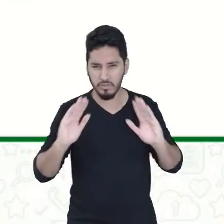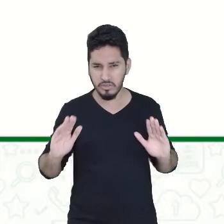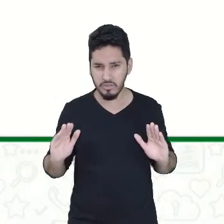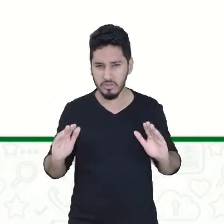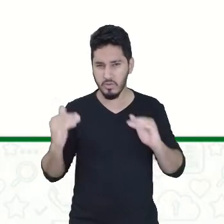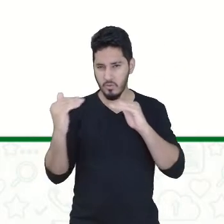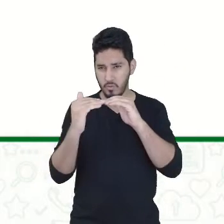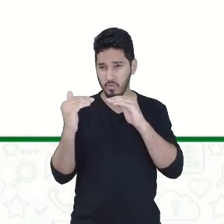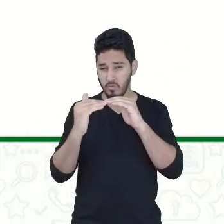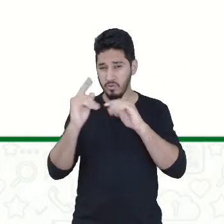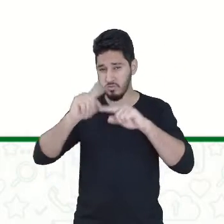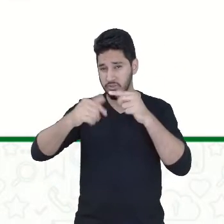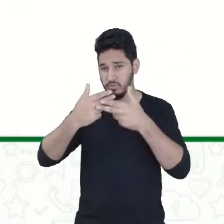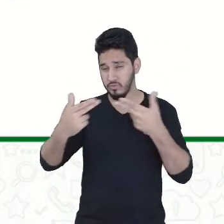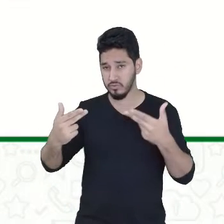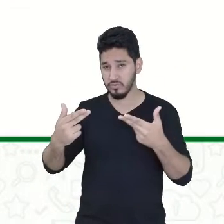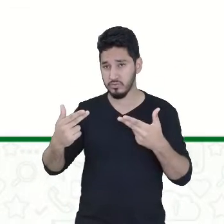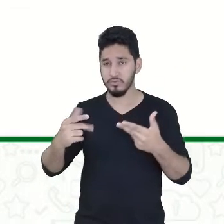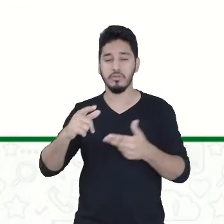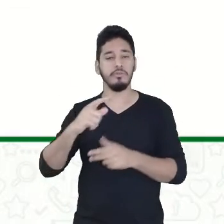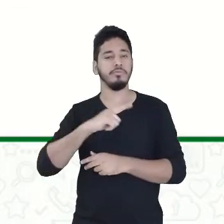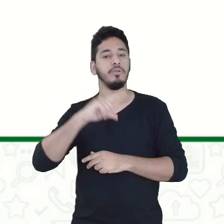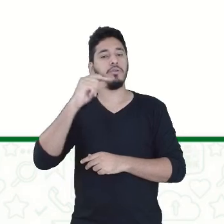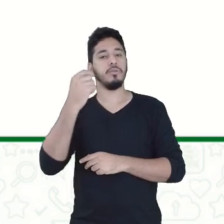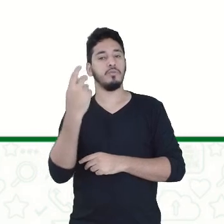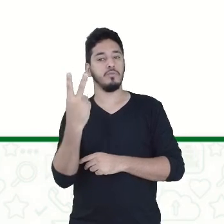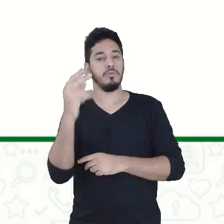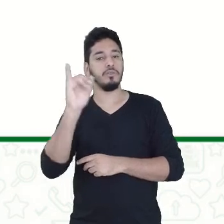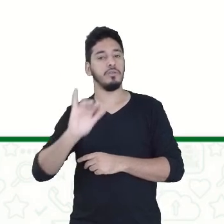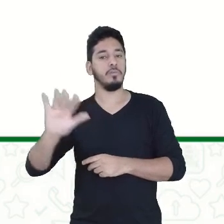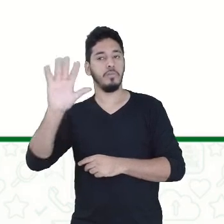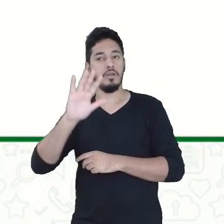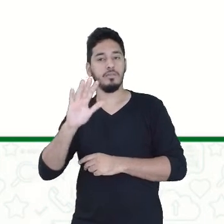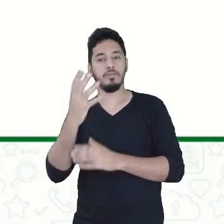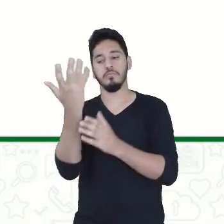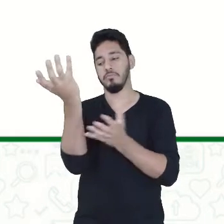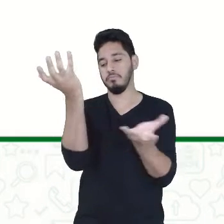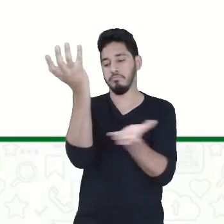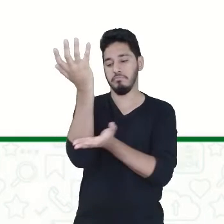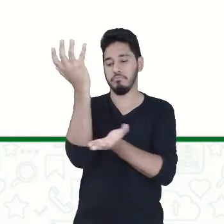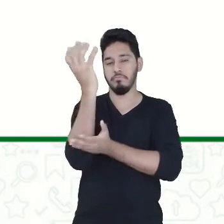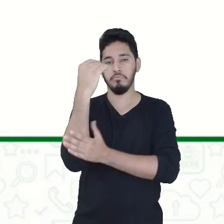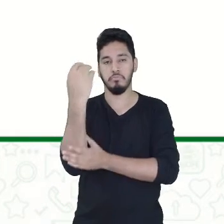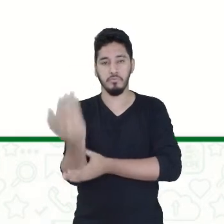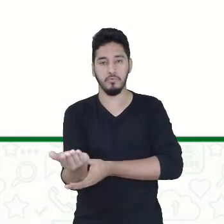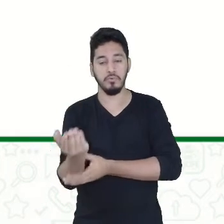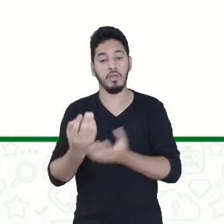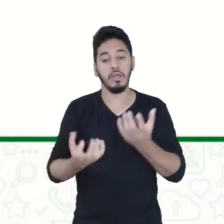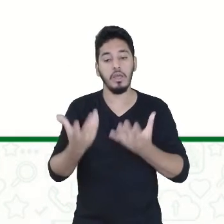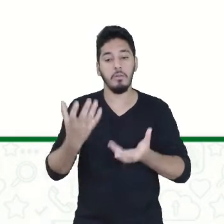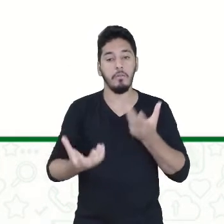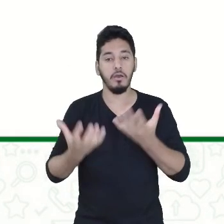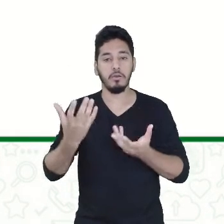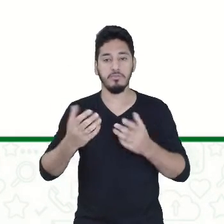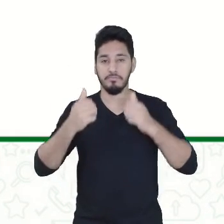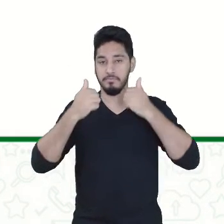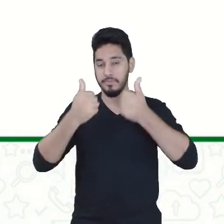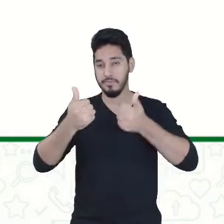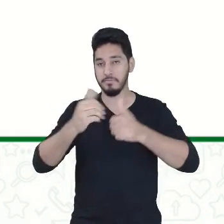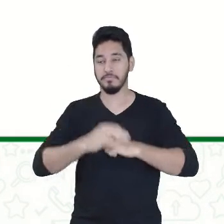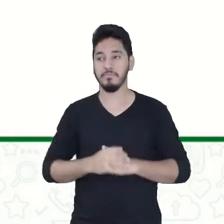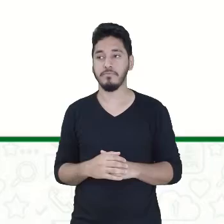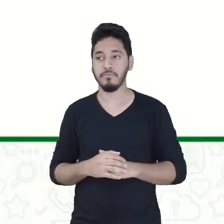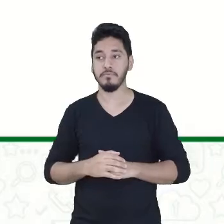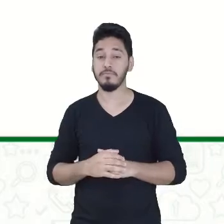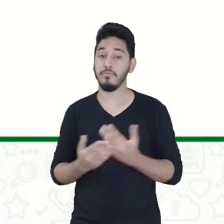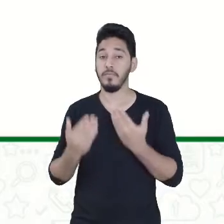com o que está colocado aí? Eu trouxe duas imagens, né, o desmatamento e a queimada, para você entender um pouquinho mais sobre essas questões, beleza? Então,